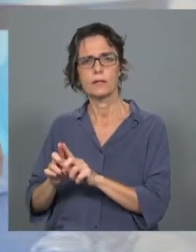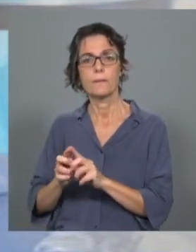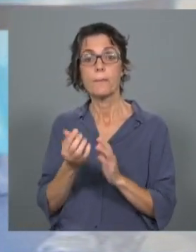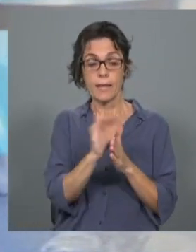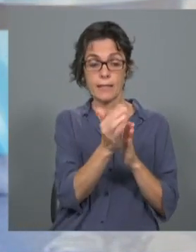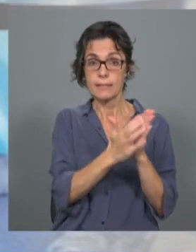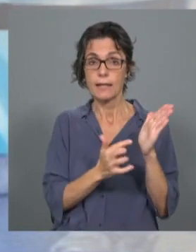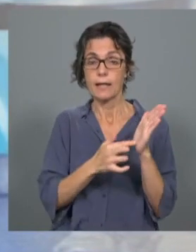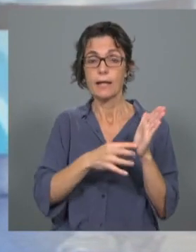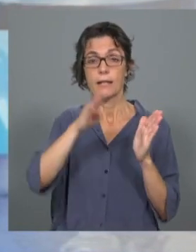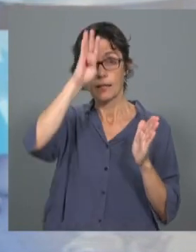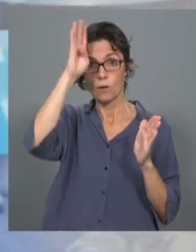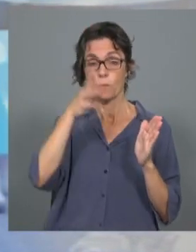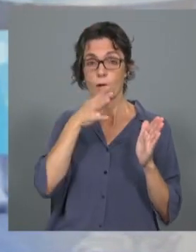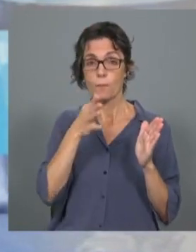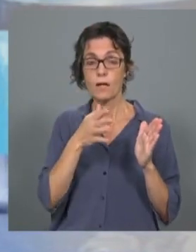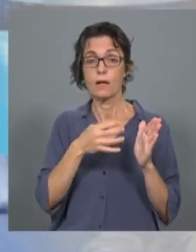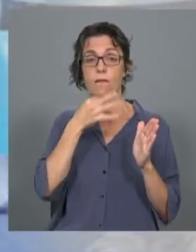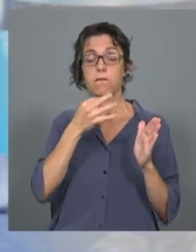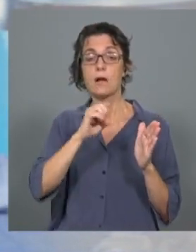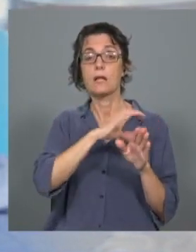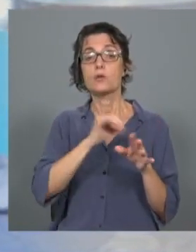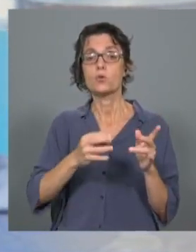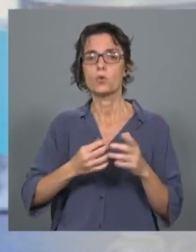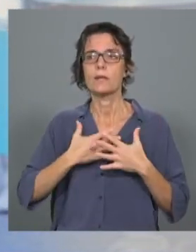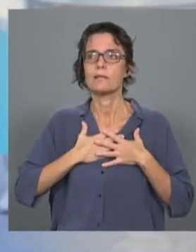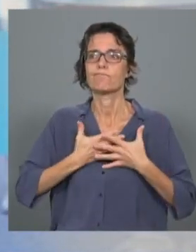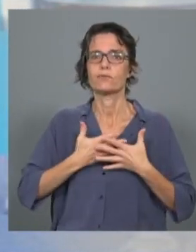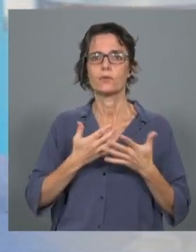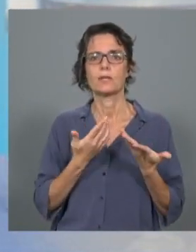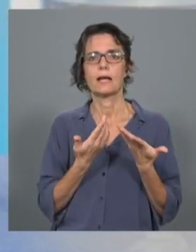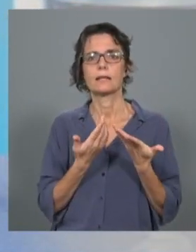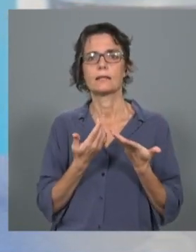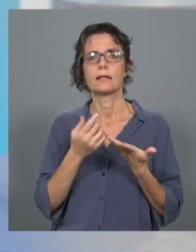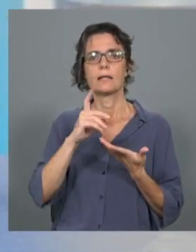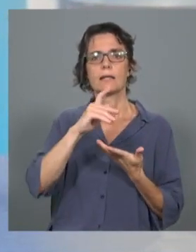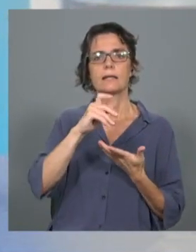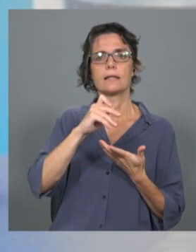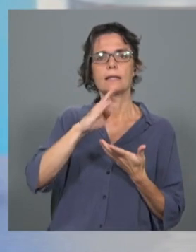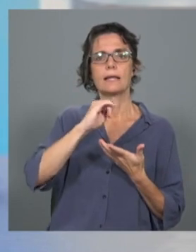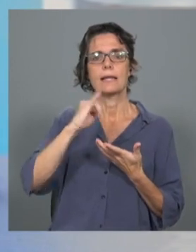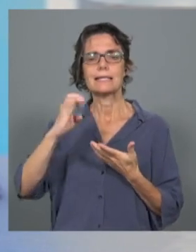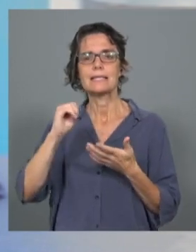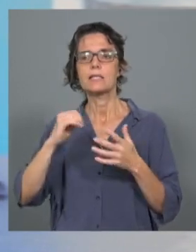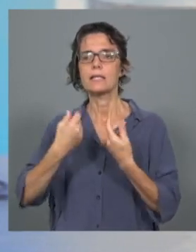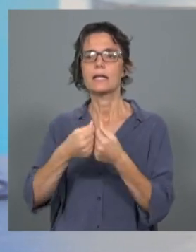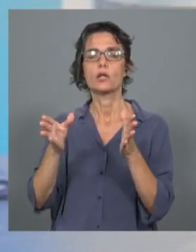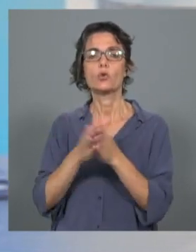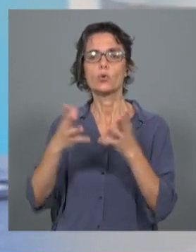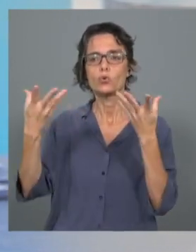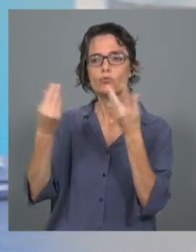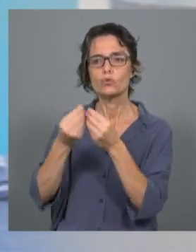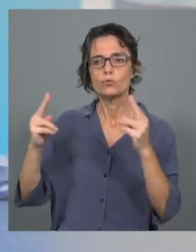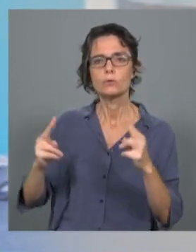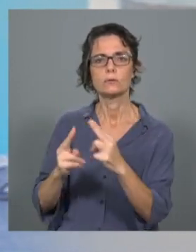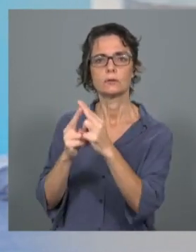exatamente ao espírito de Assis, ao diálogo, ao encontro interreligioso, ou seja, todos encontrar-se a partir da